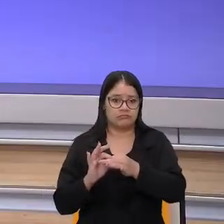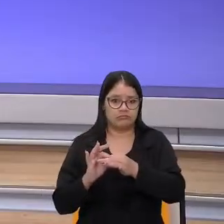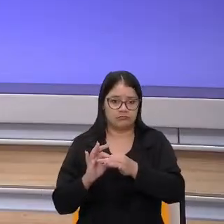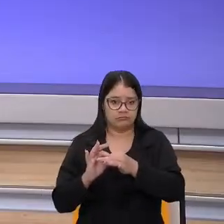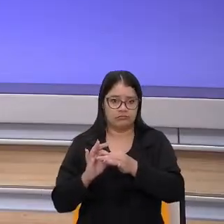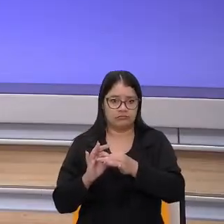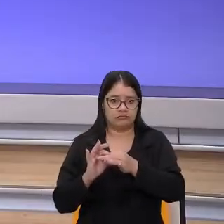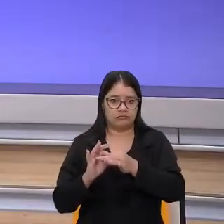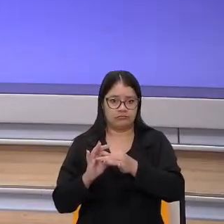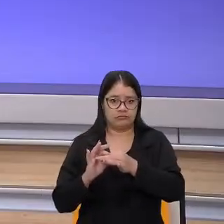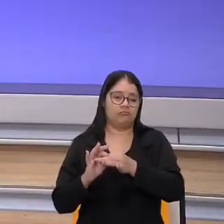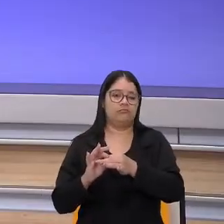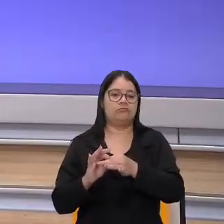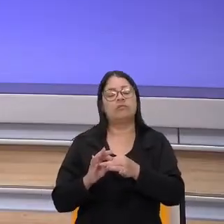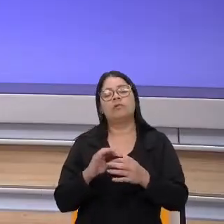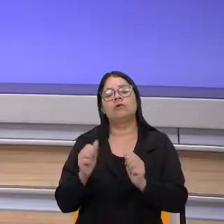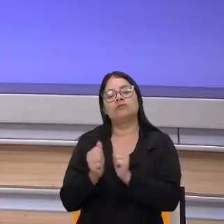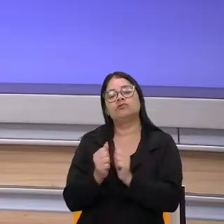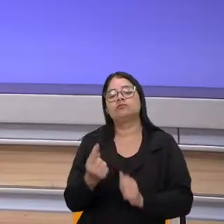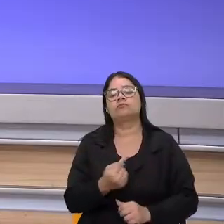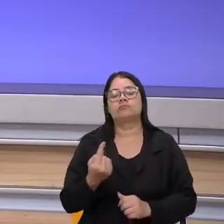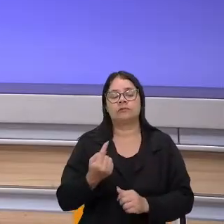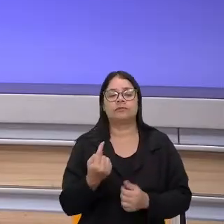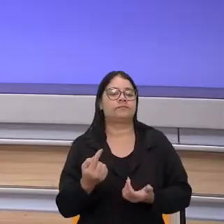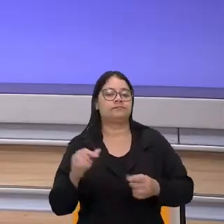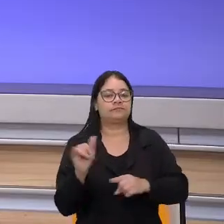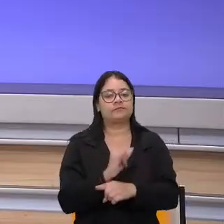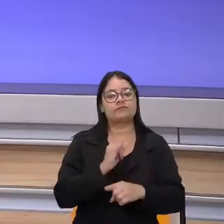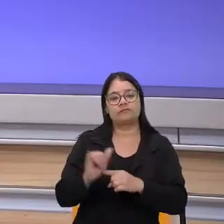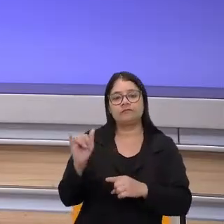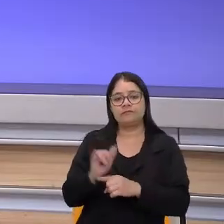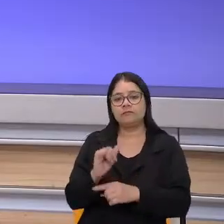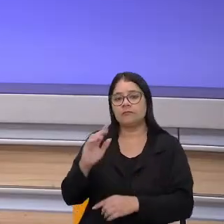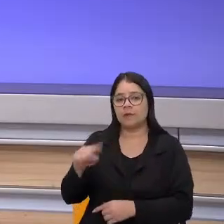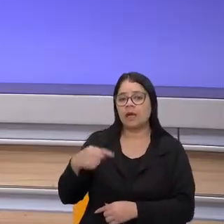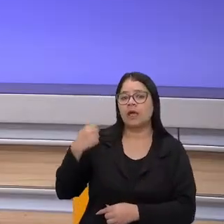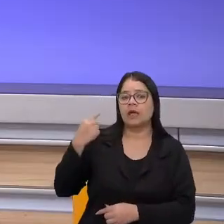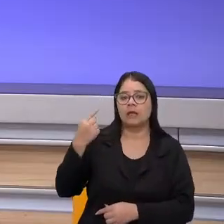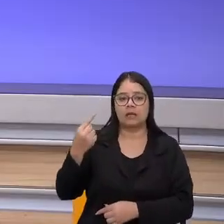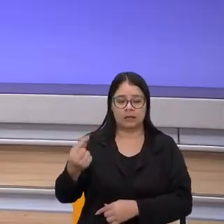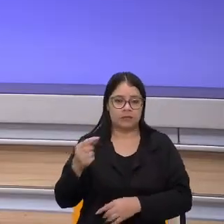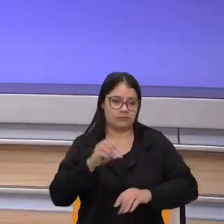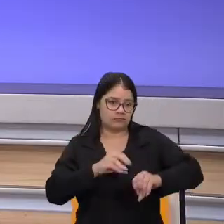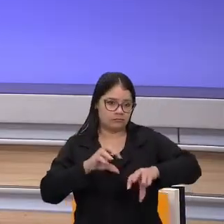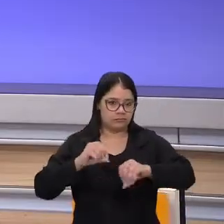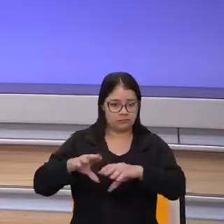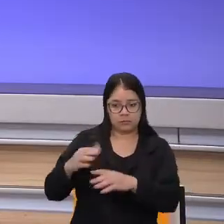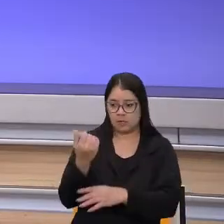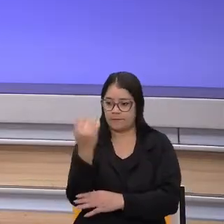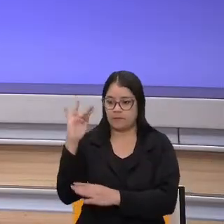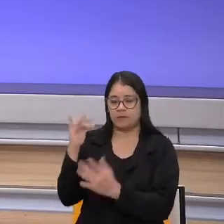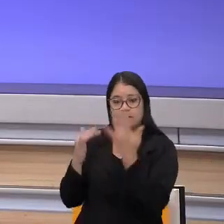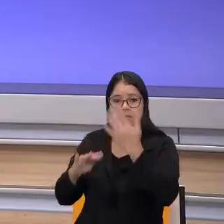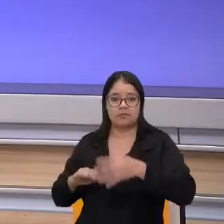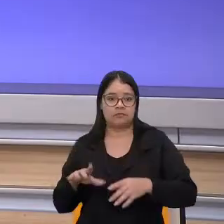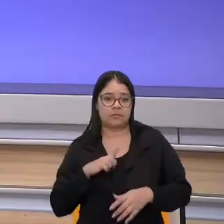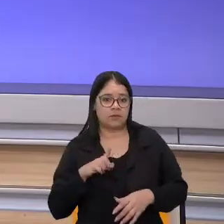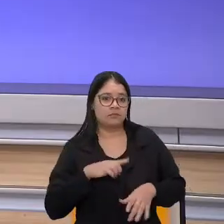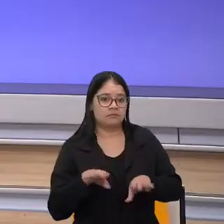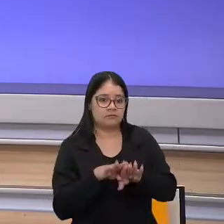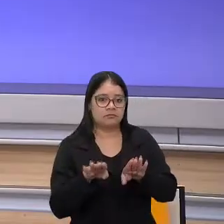de nós. Mas é bem bacana que, nessas ações, além da educação ambiental, nós também